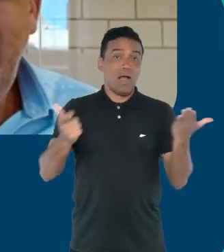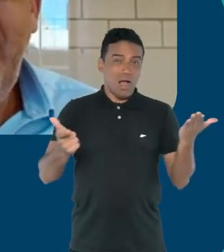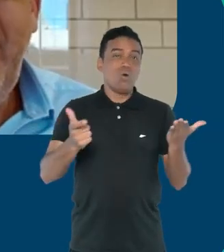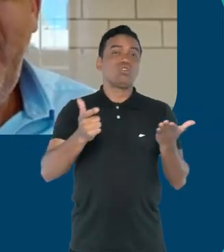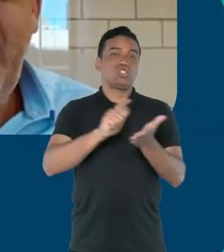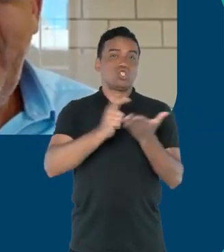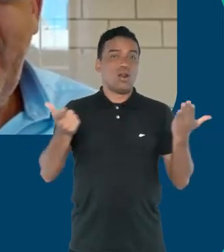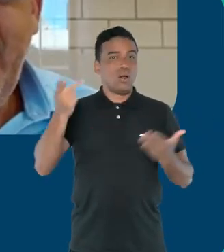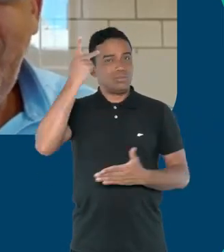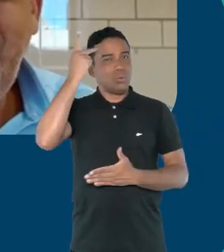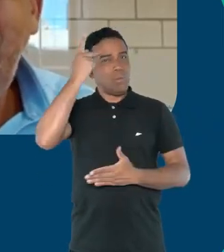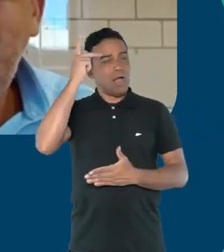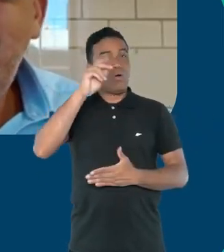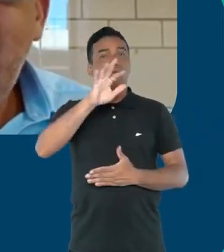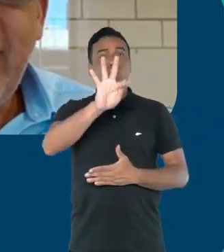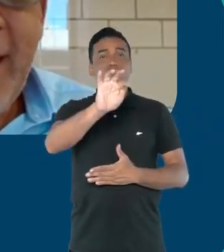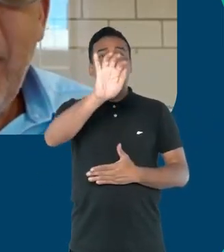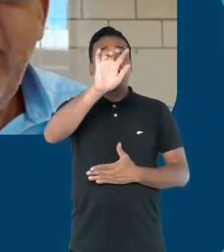Paulo,